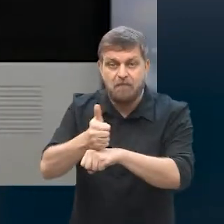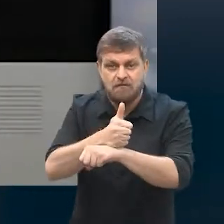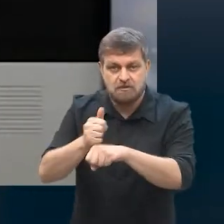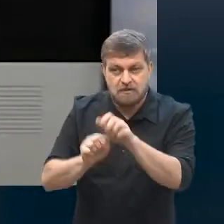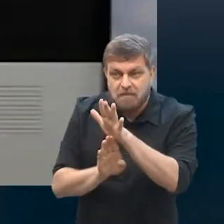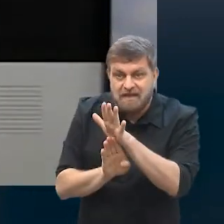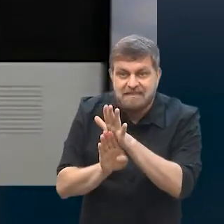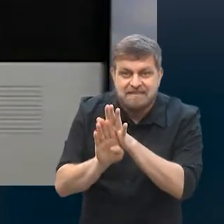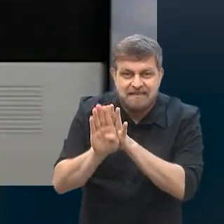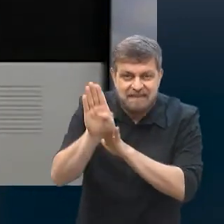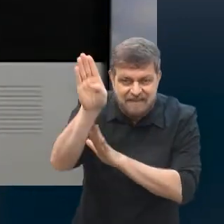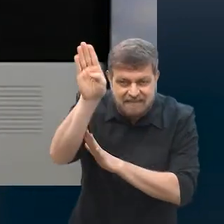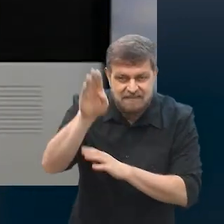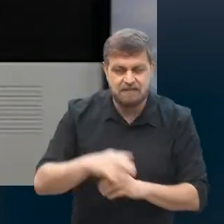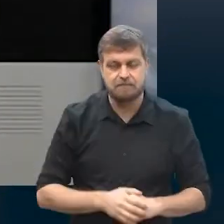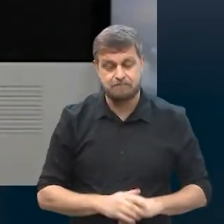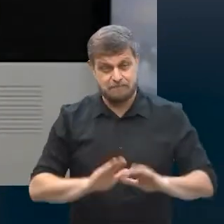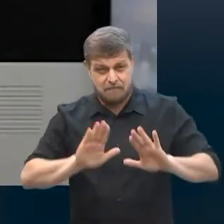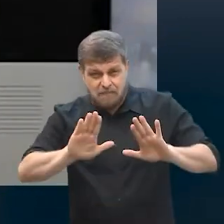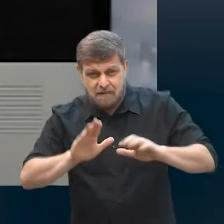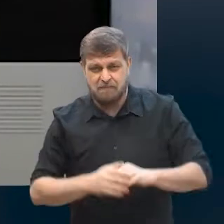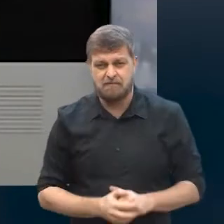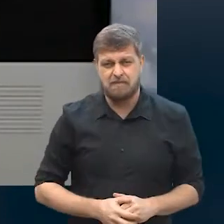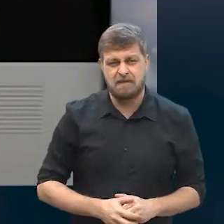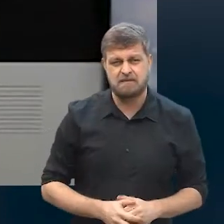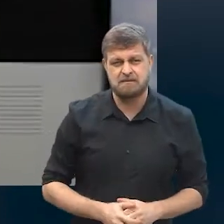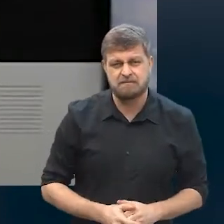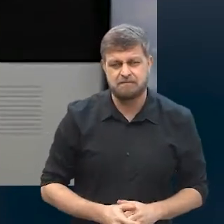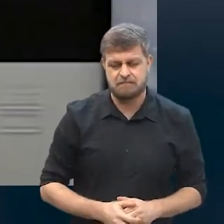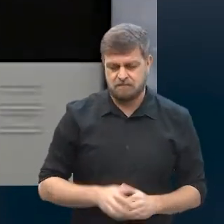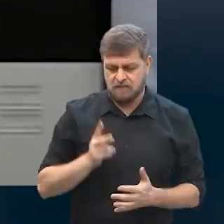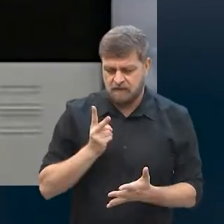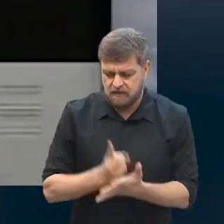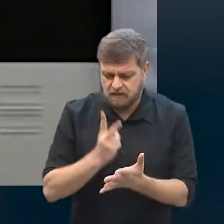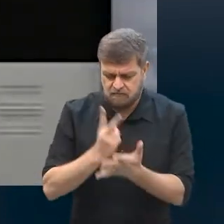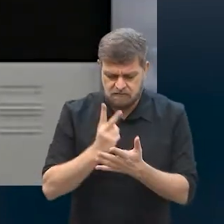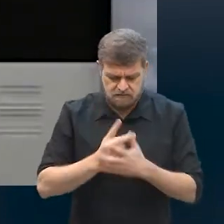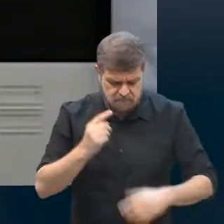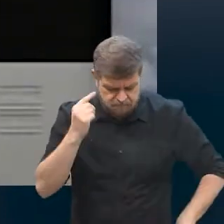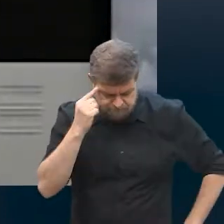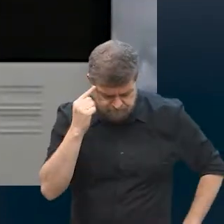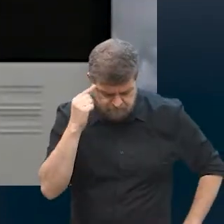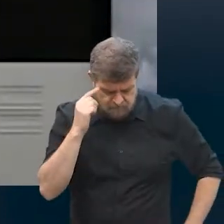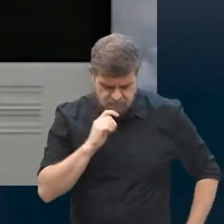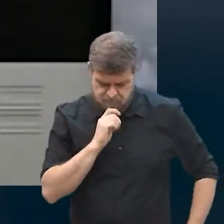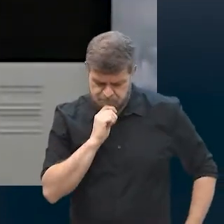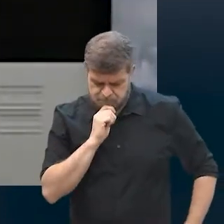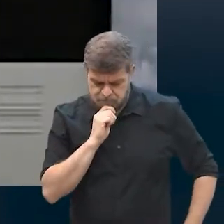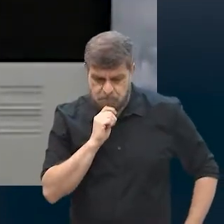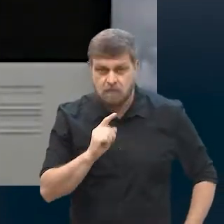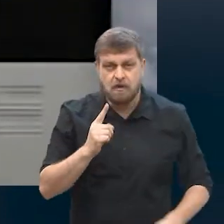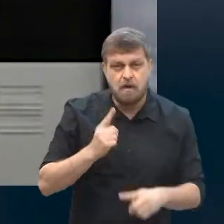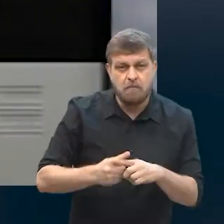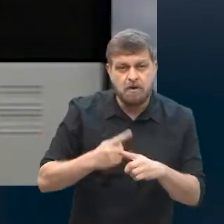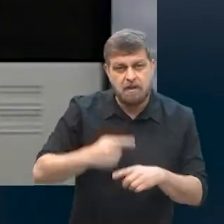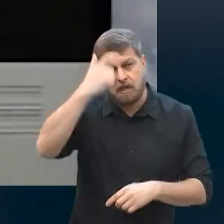profissionalmente. Só que isso eu sempre me questionei muito, porque